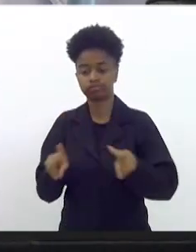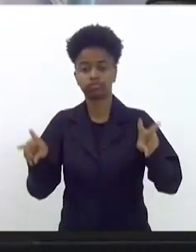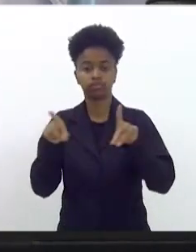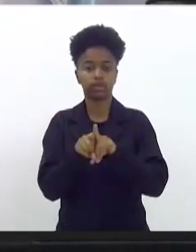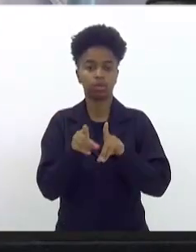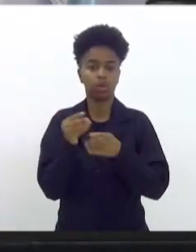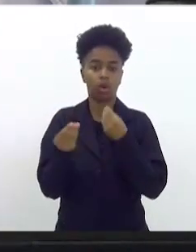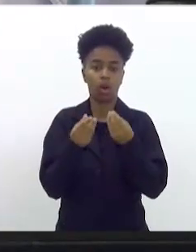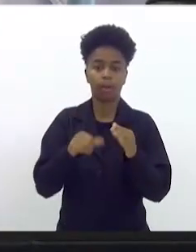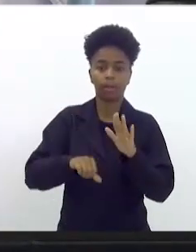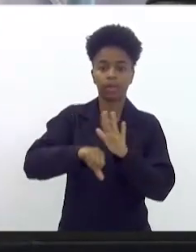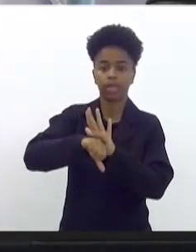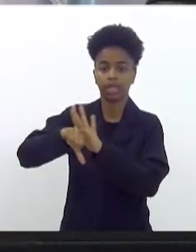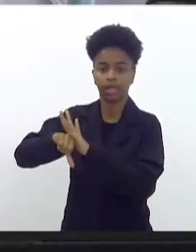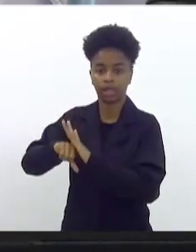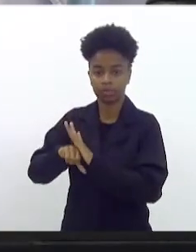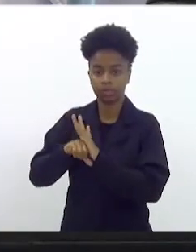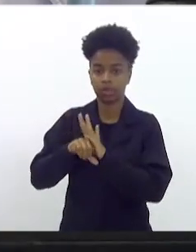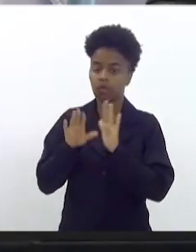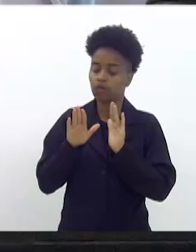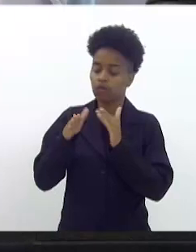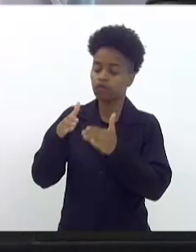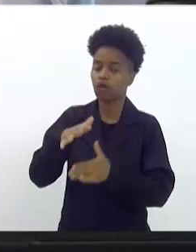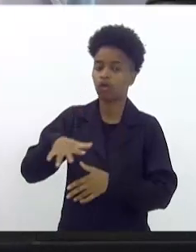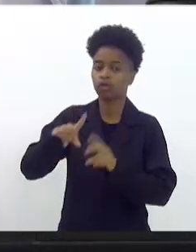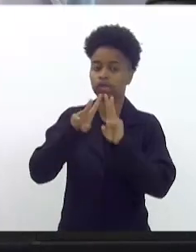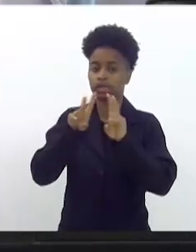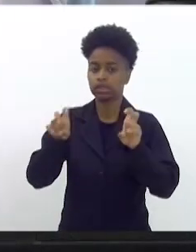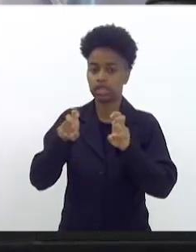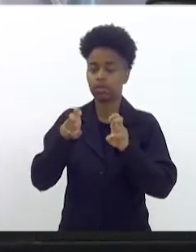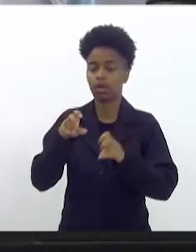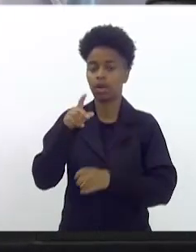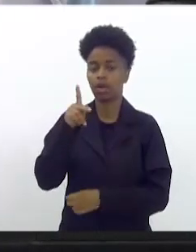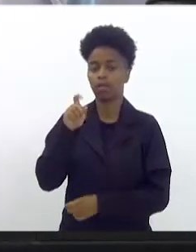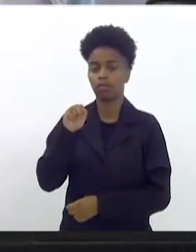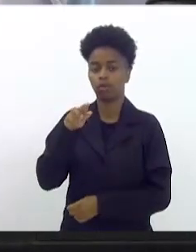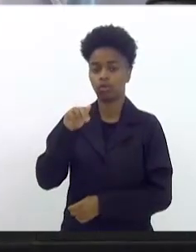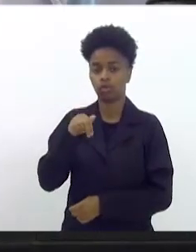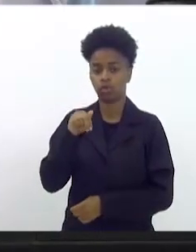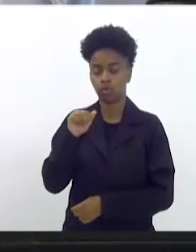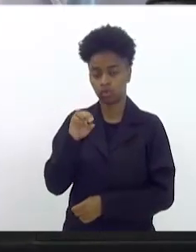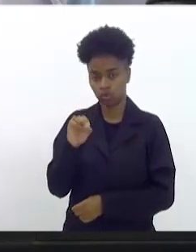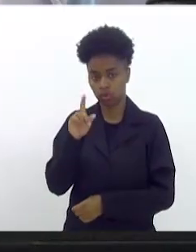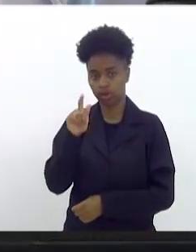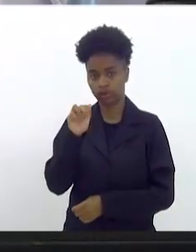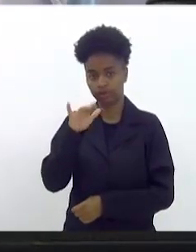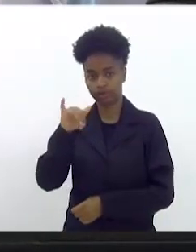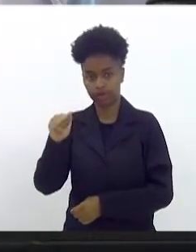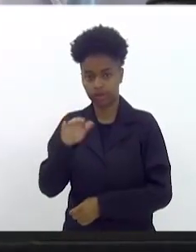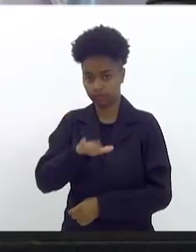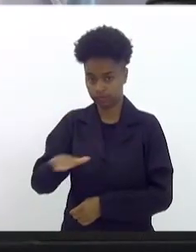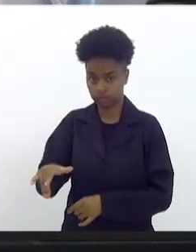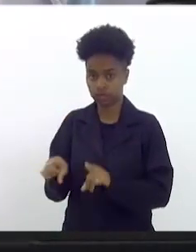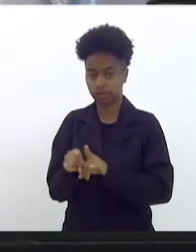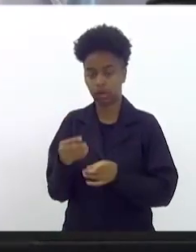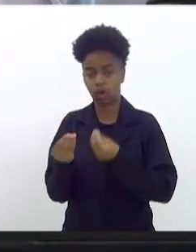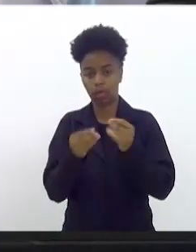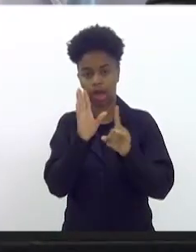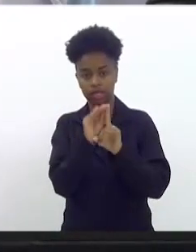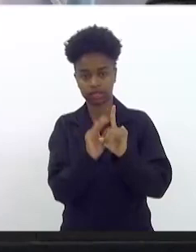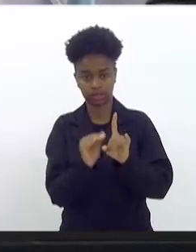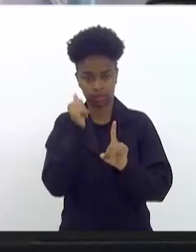crimes voltados para a questão da pornografia infantil e também a questão do assédio às mulheres,